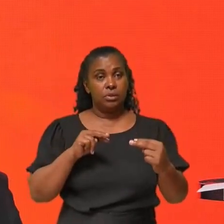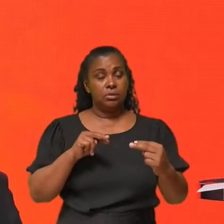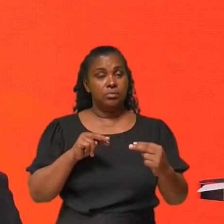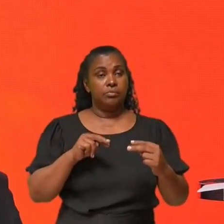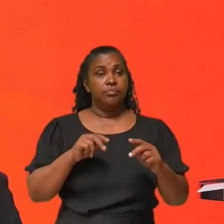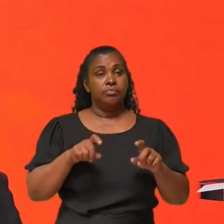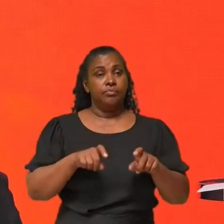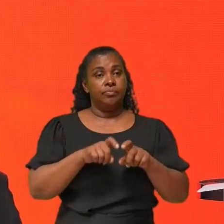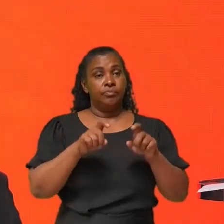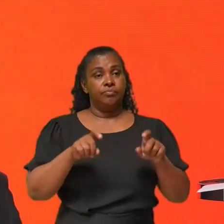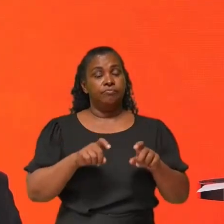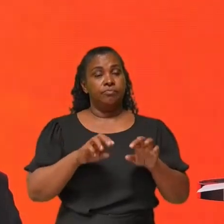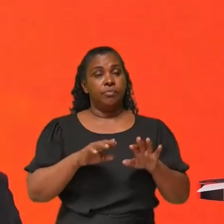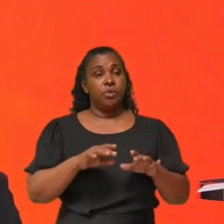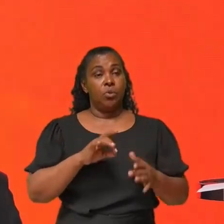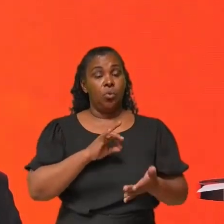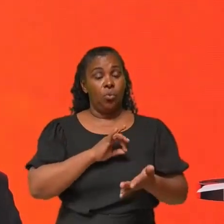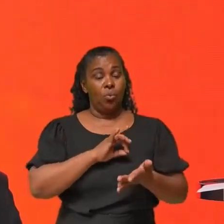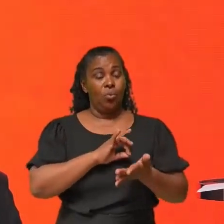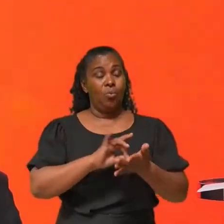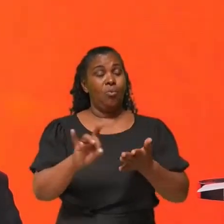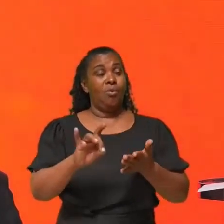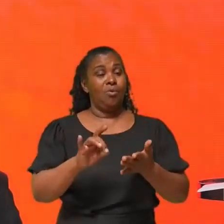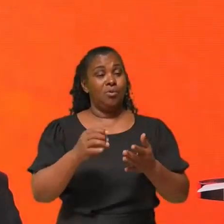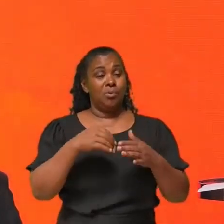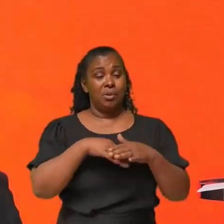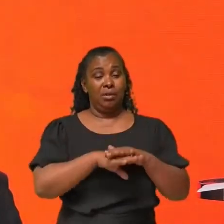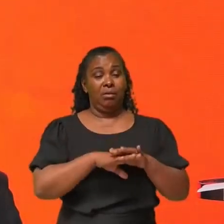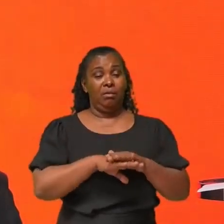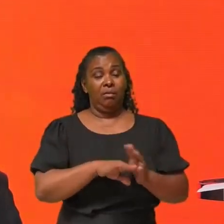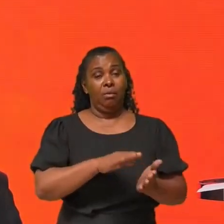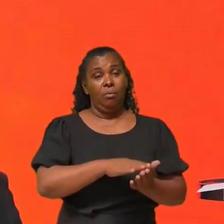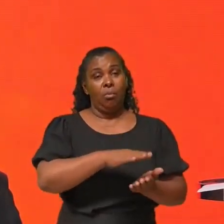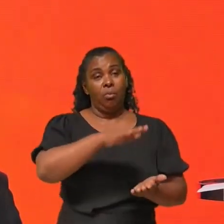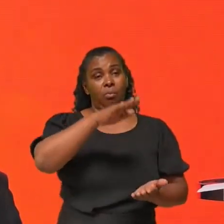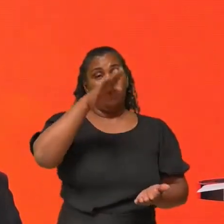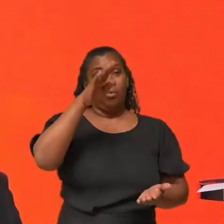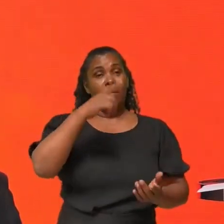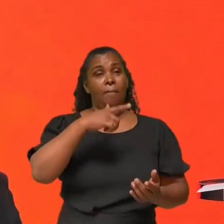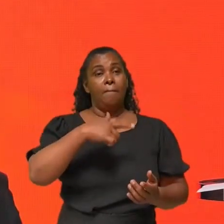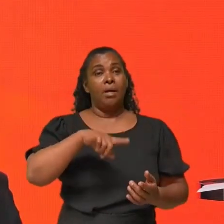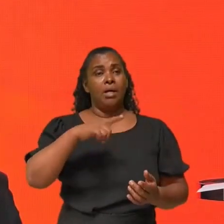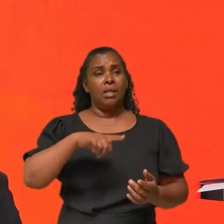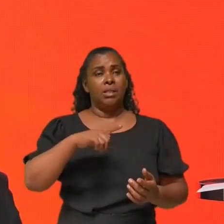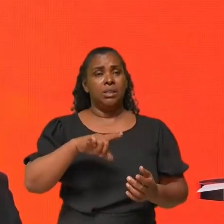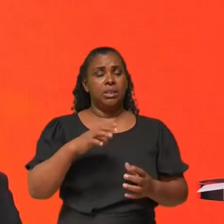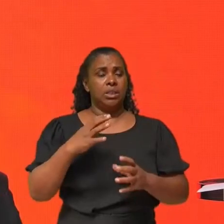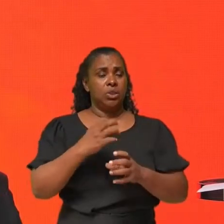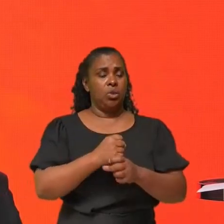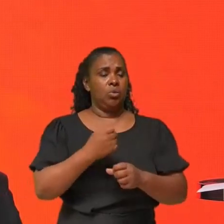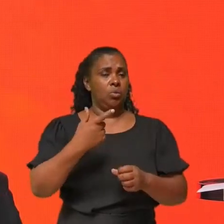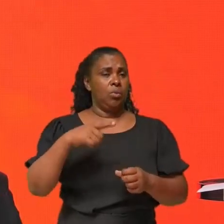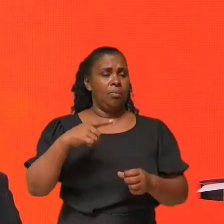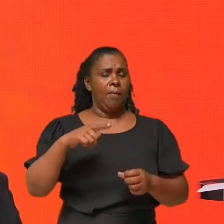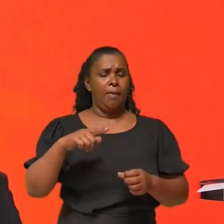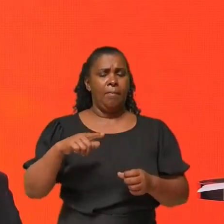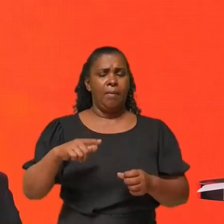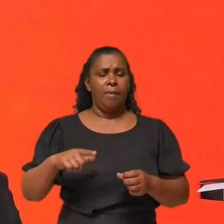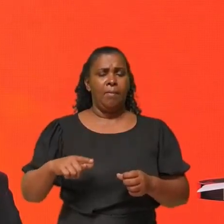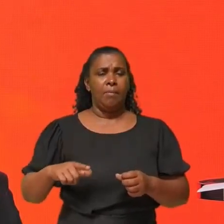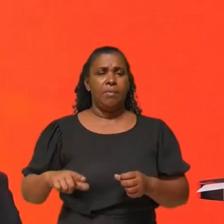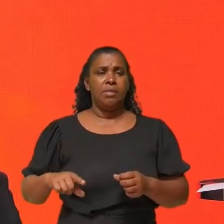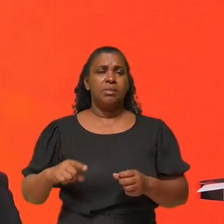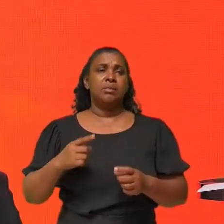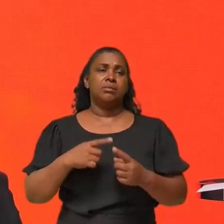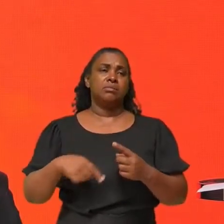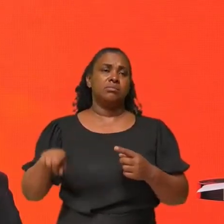retém mais. E por isso que ele faz com que, né, as cifras, né, consigam girar de maneira mais rápida. E por isso que